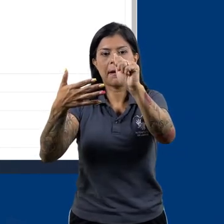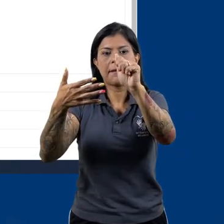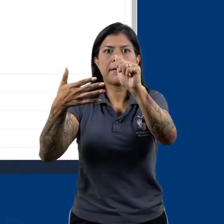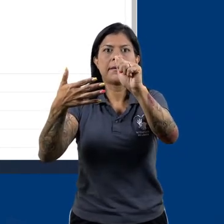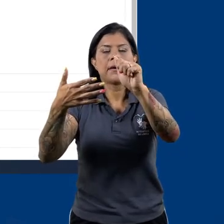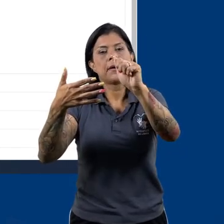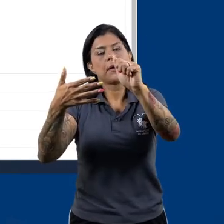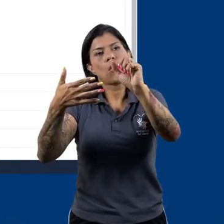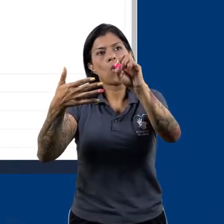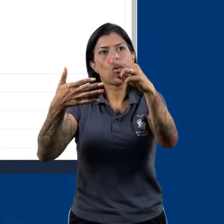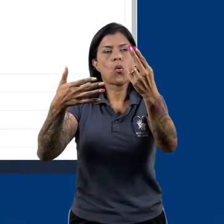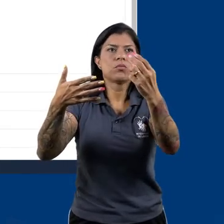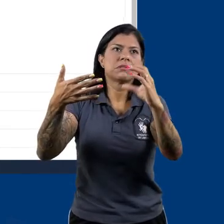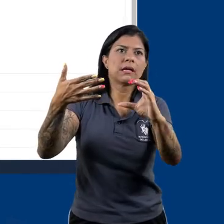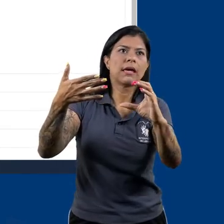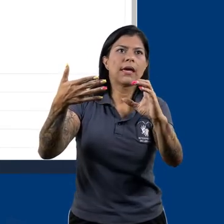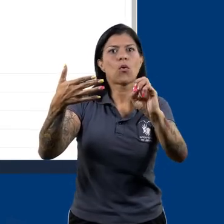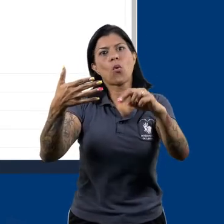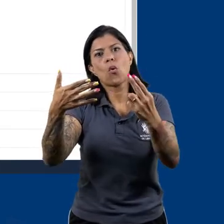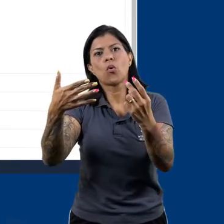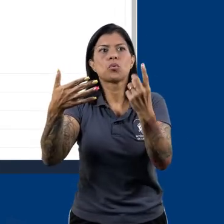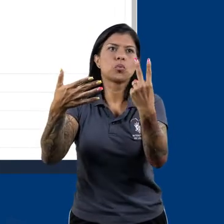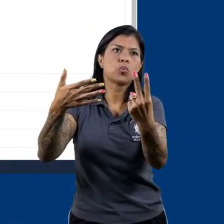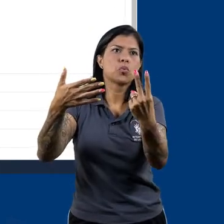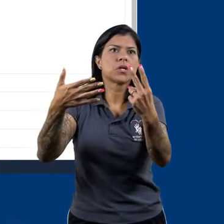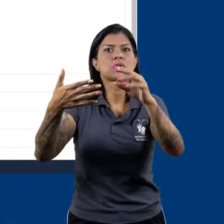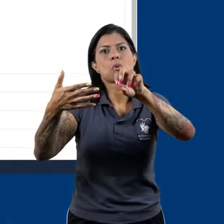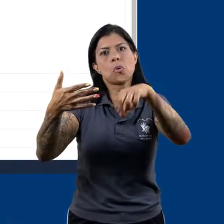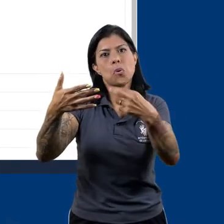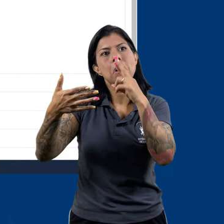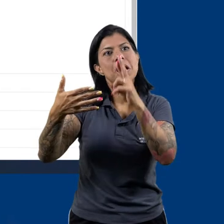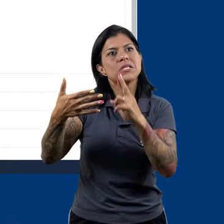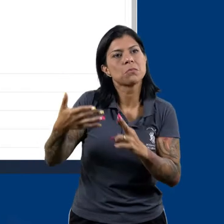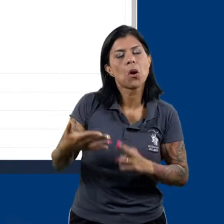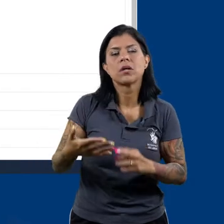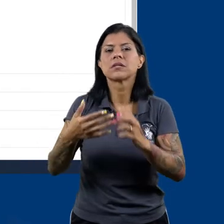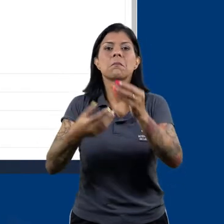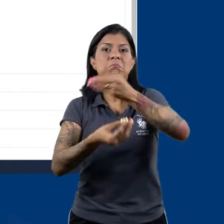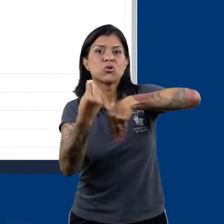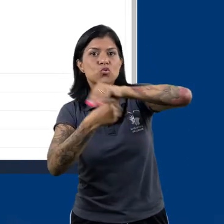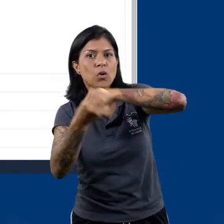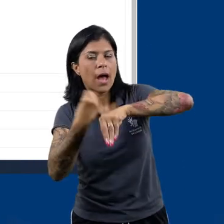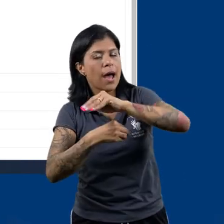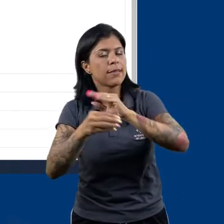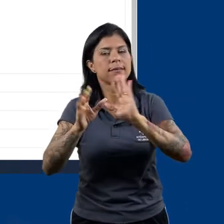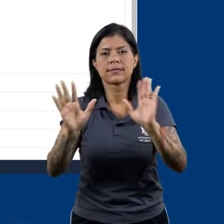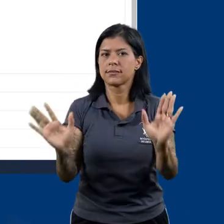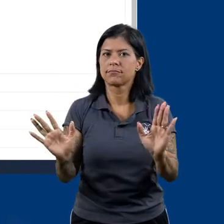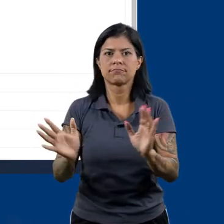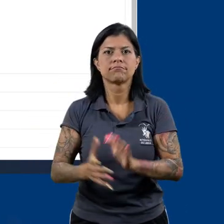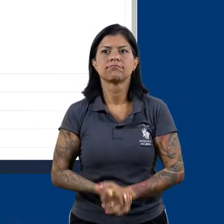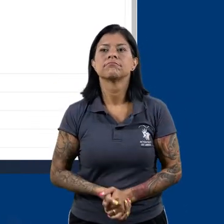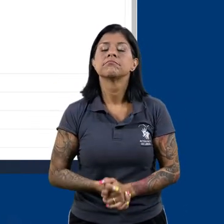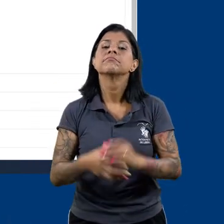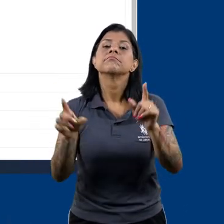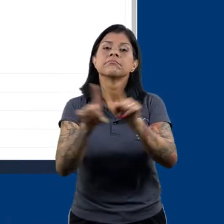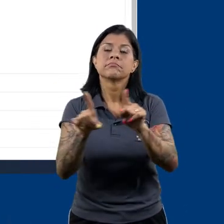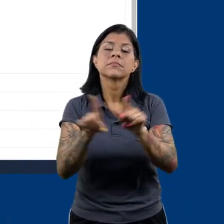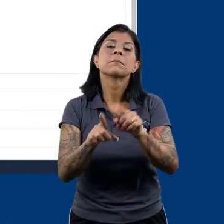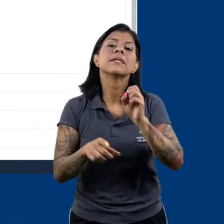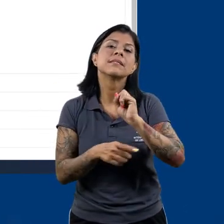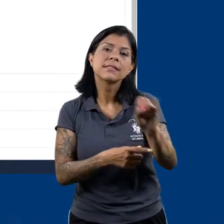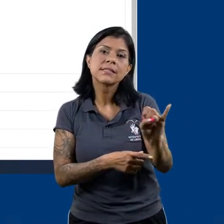corretas e essas questões devem ser as respostas dessas questões devem ser misturadas